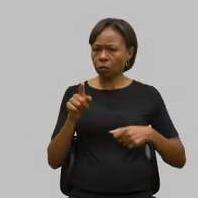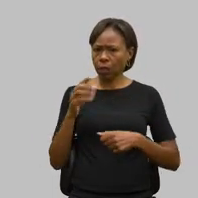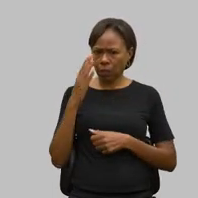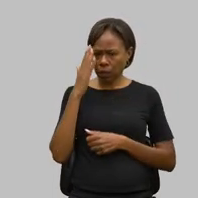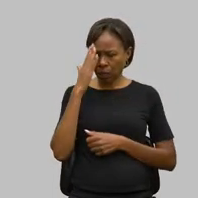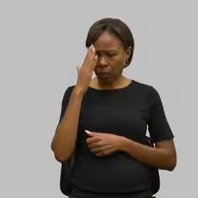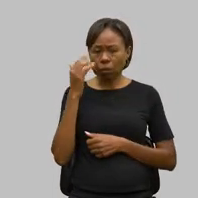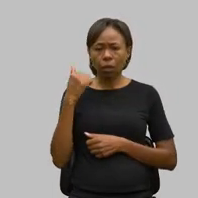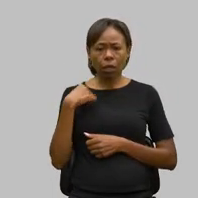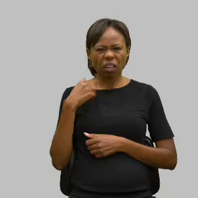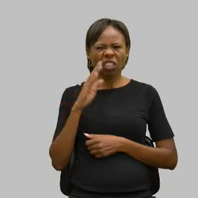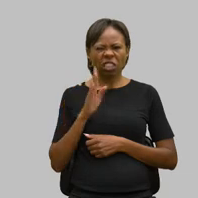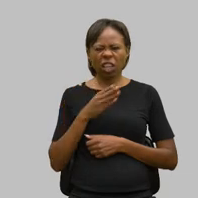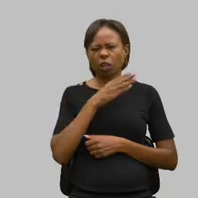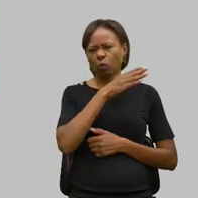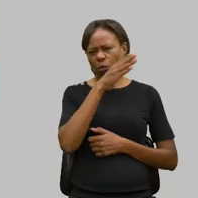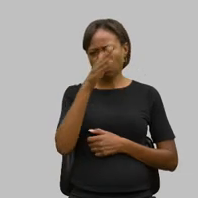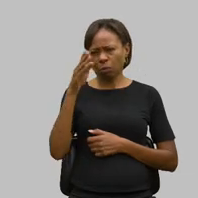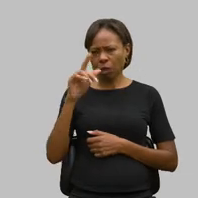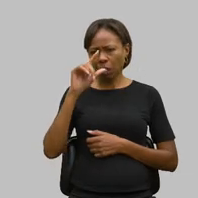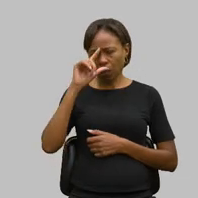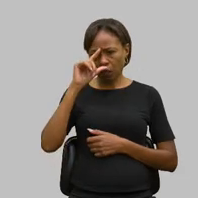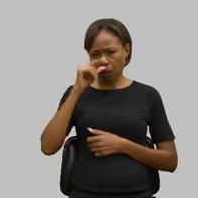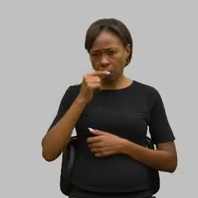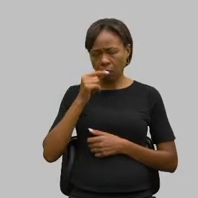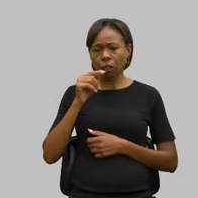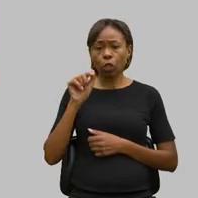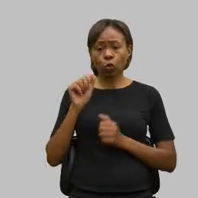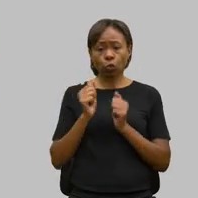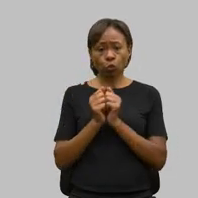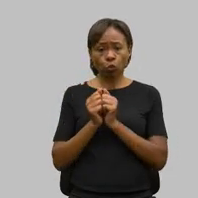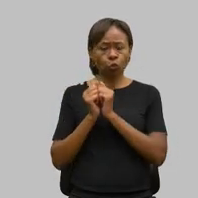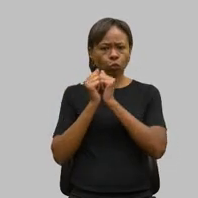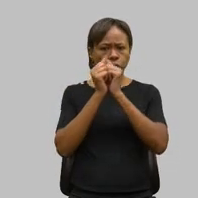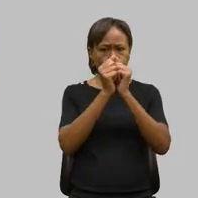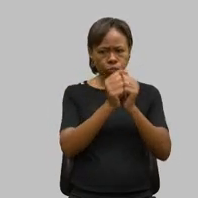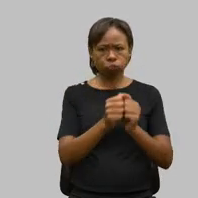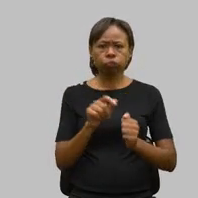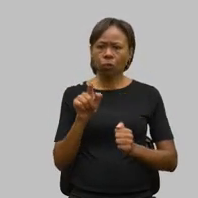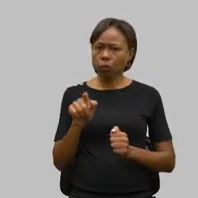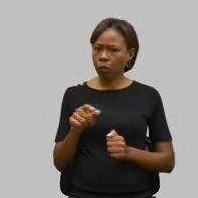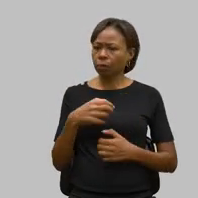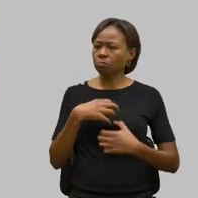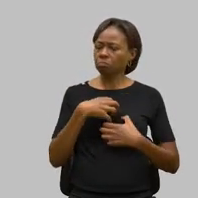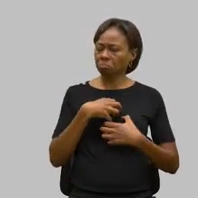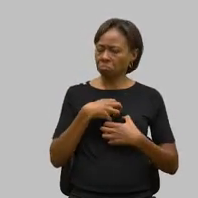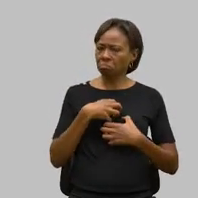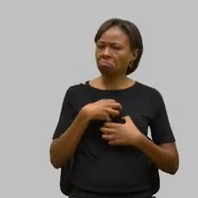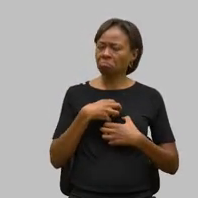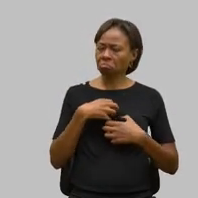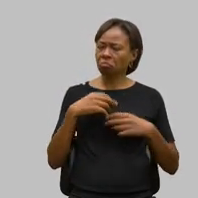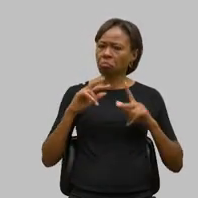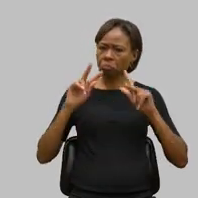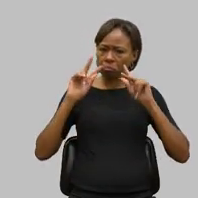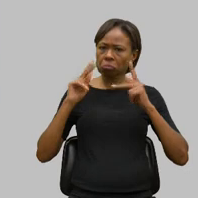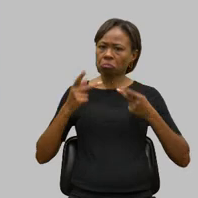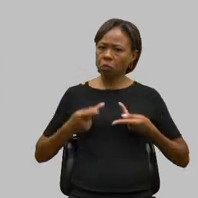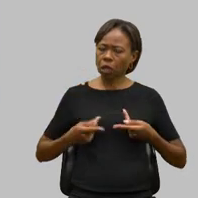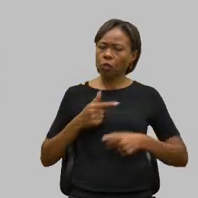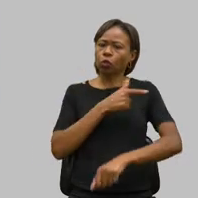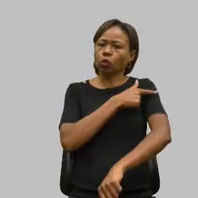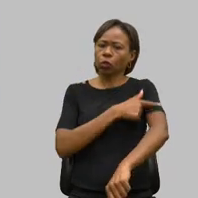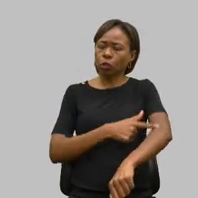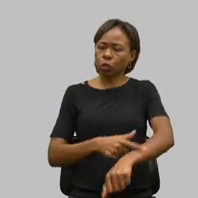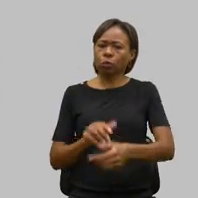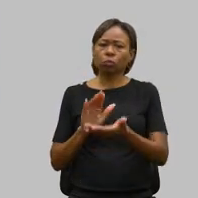percorri o Estado, a região do Triângulo Mineiro com você, e você sempre foi essa pessoa extremamente humana e gentil no trato com todos. Então, parabéns